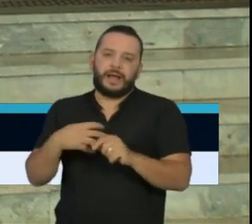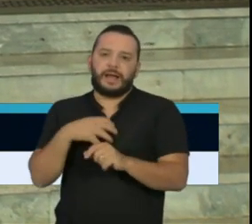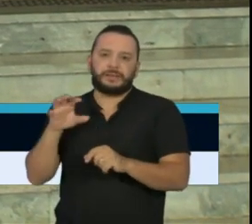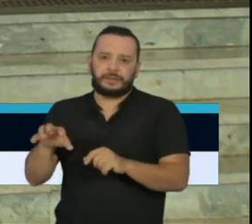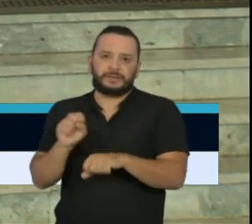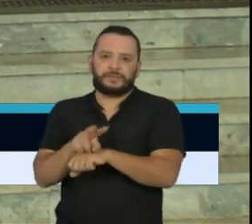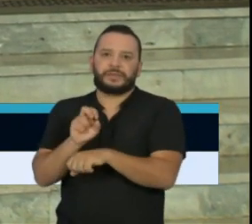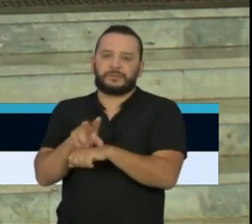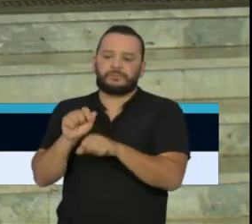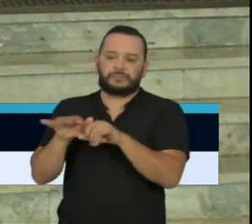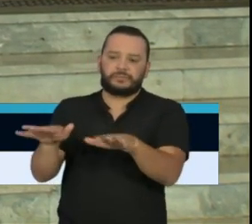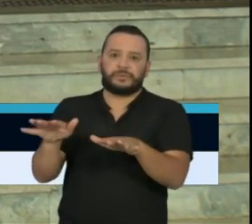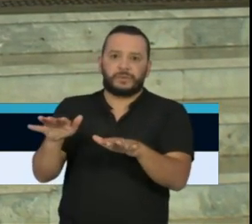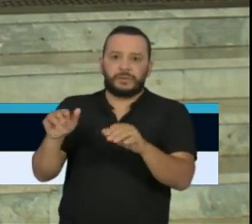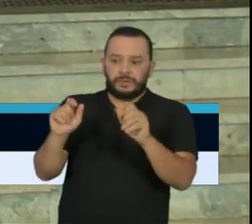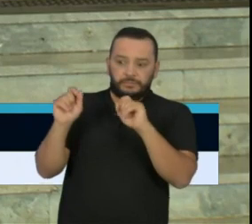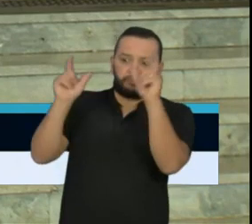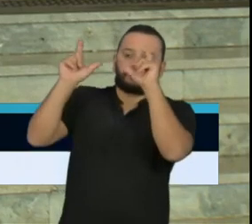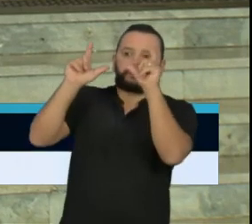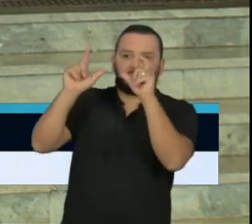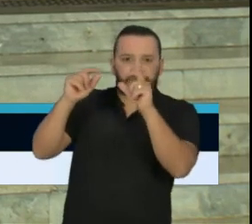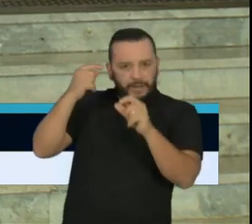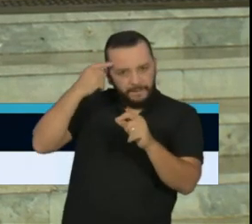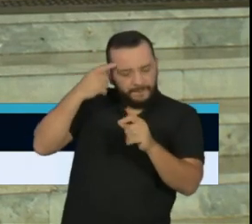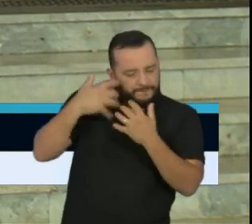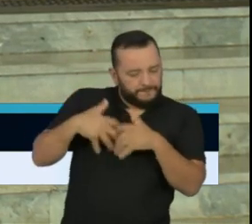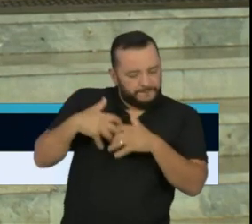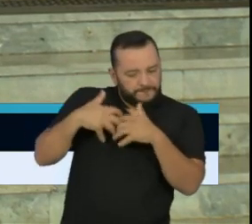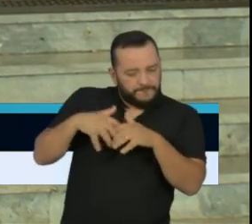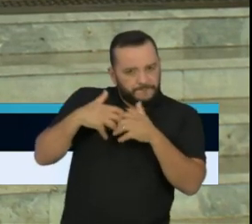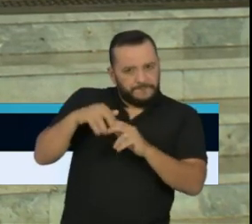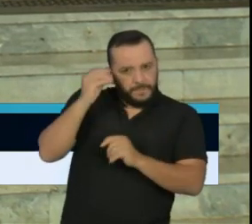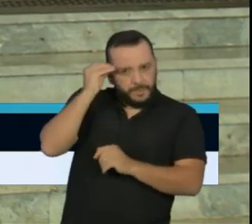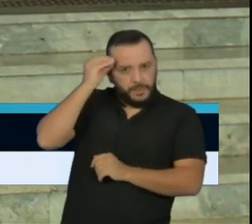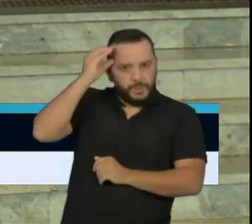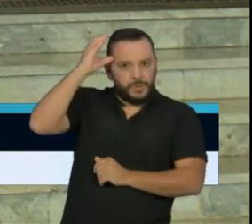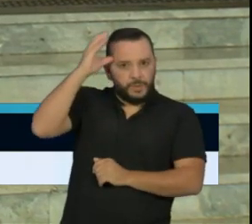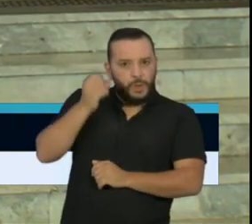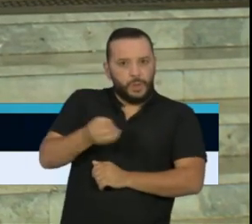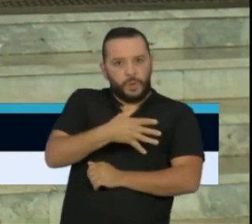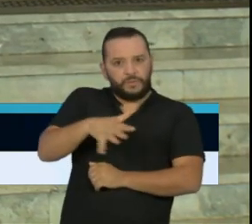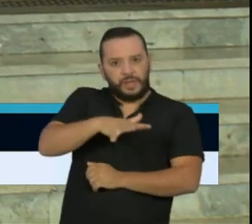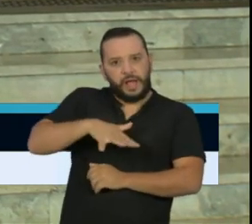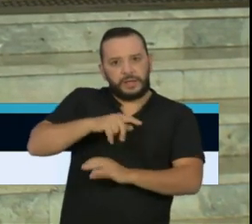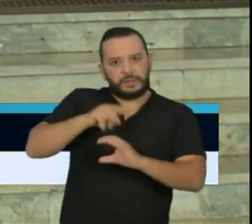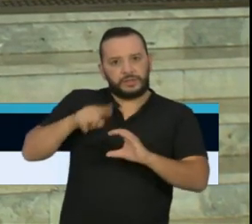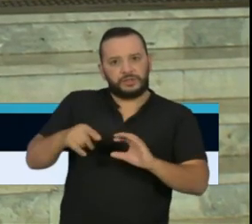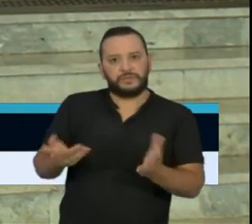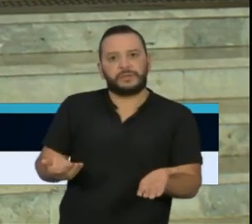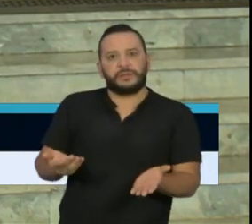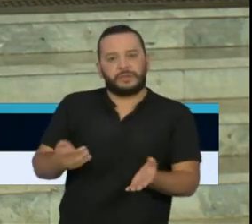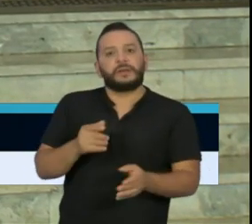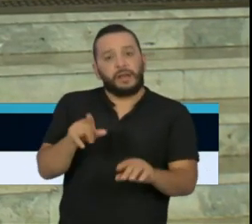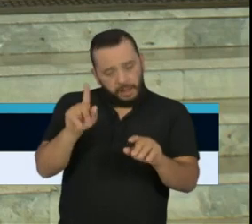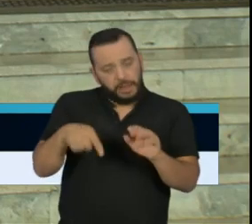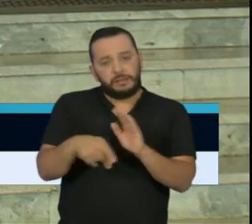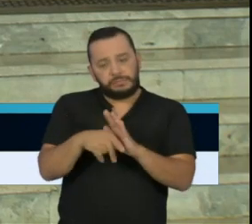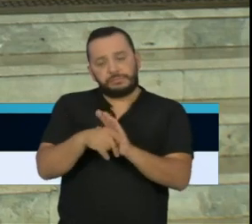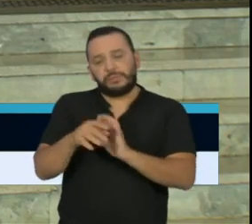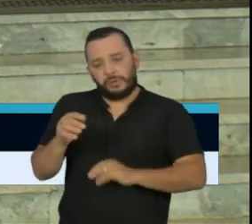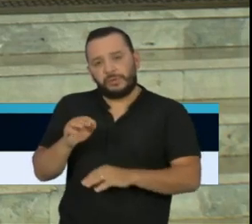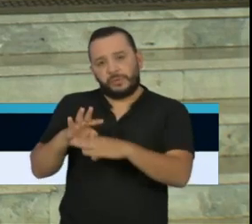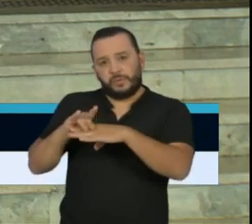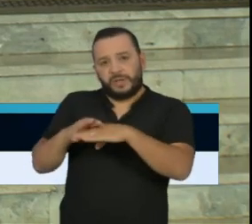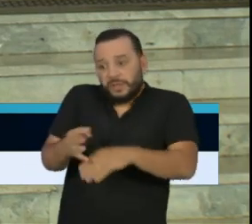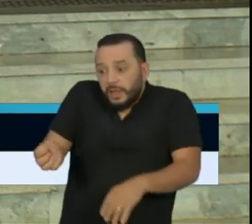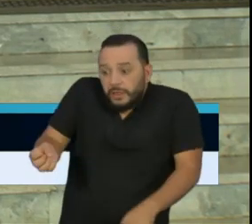surpresa gera um novo conhecimento científico. Então, isto faz parte do contexto de uma doença que é inovadora, que é